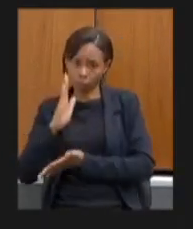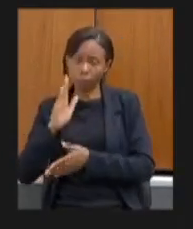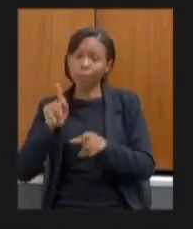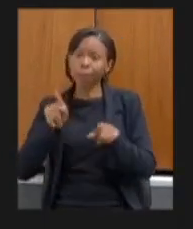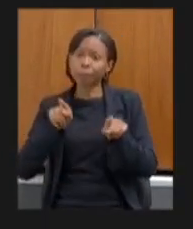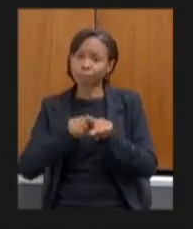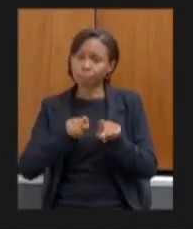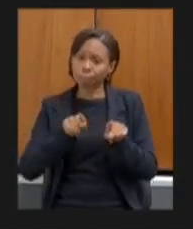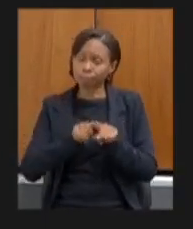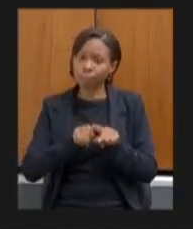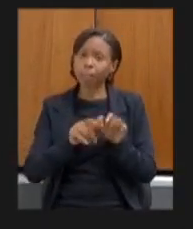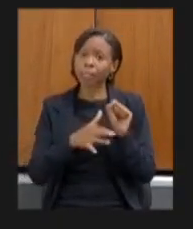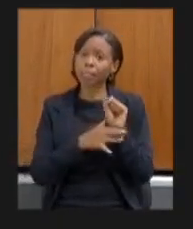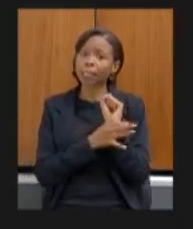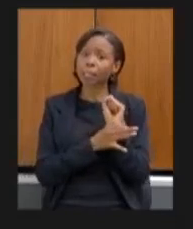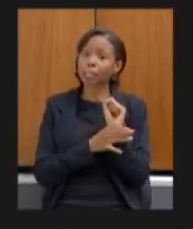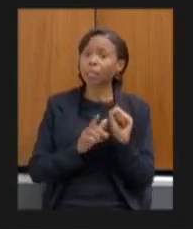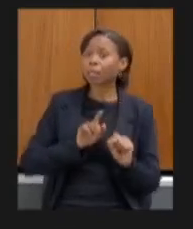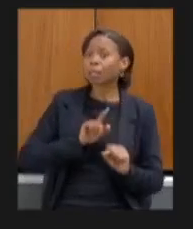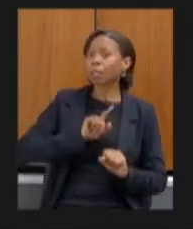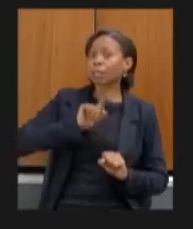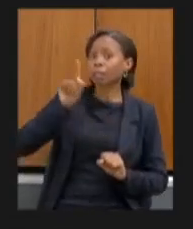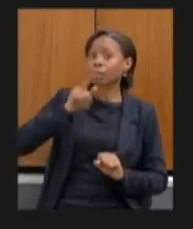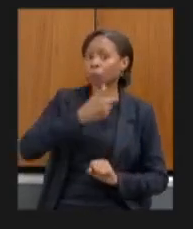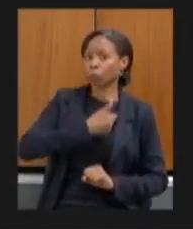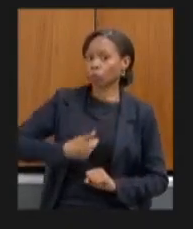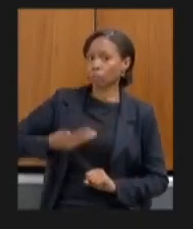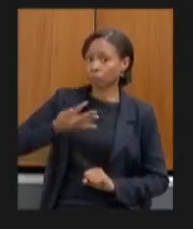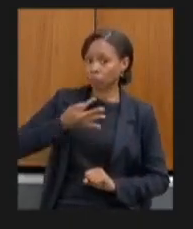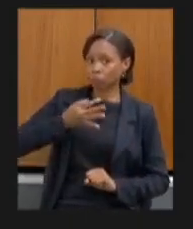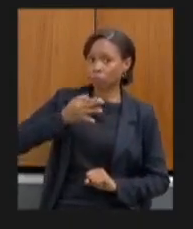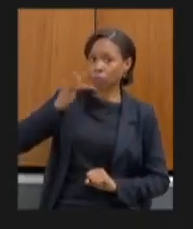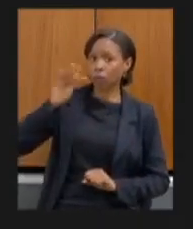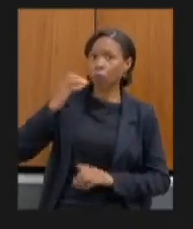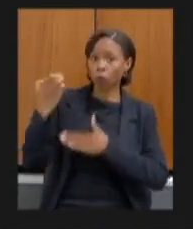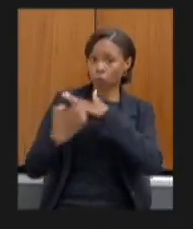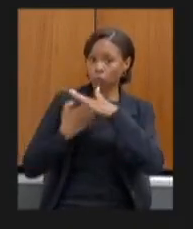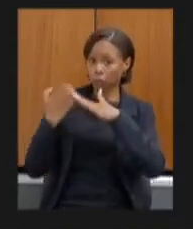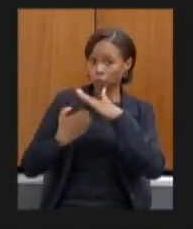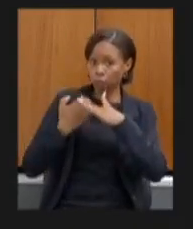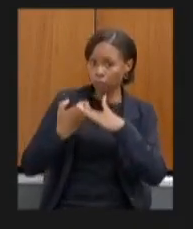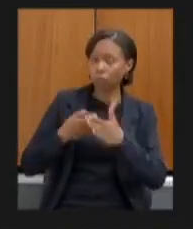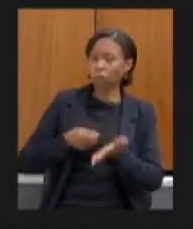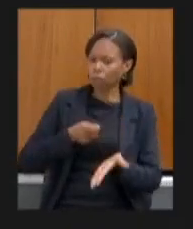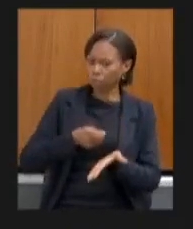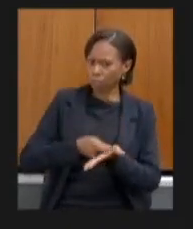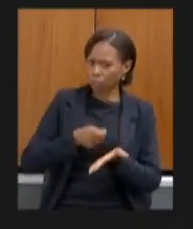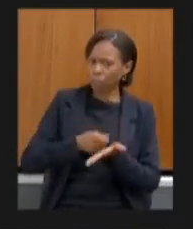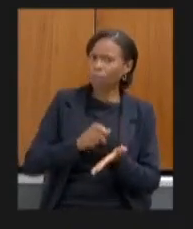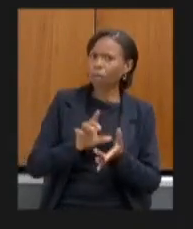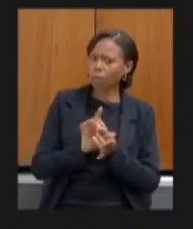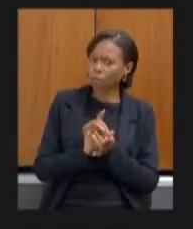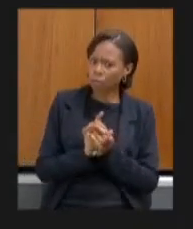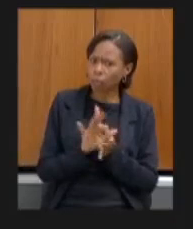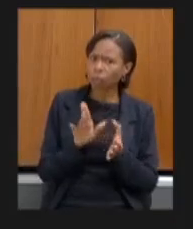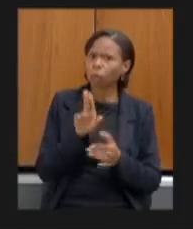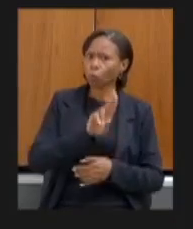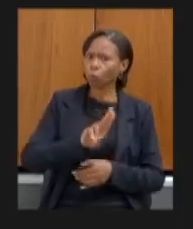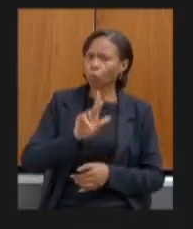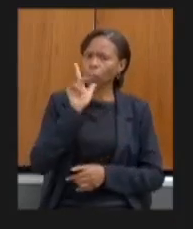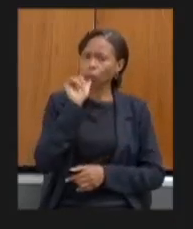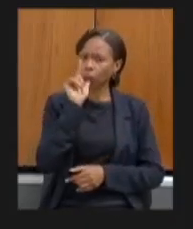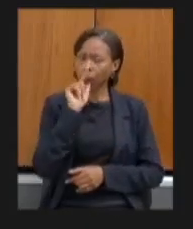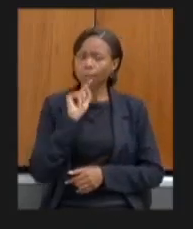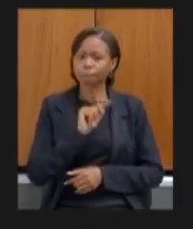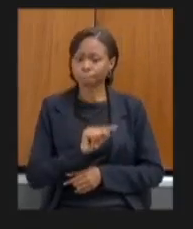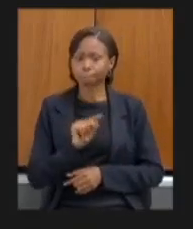garantir no governo federal uma pressão para as agentes reguladoras garantam o uso múltiplo das águas e eu faço um apelo aqui ao V.